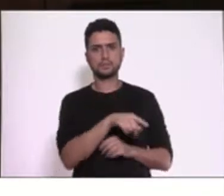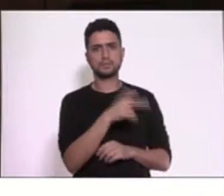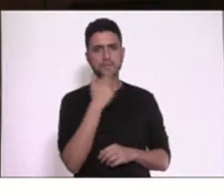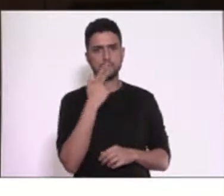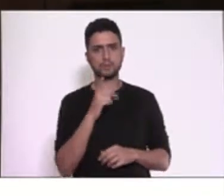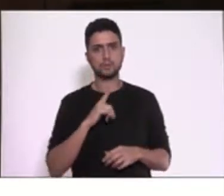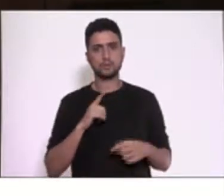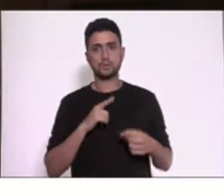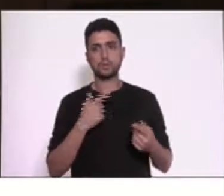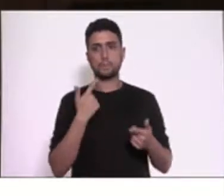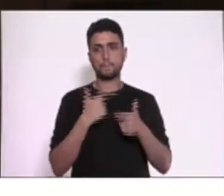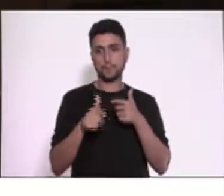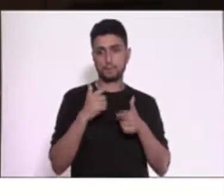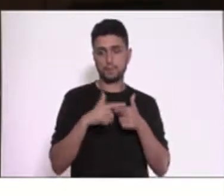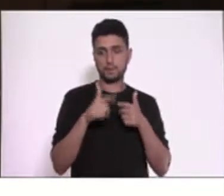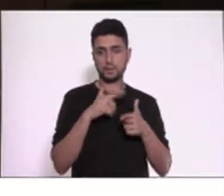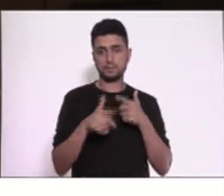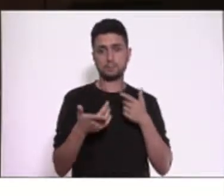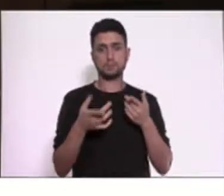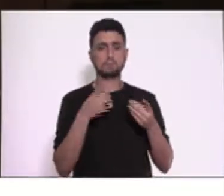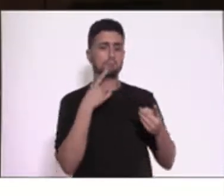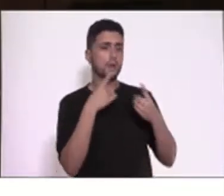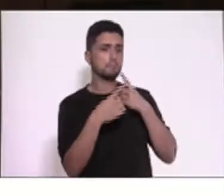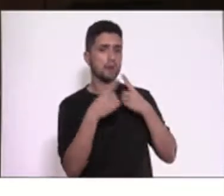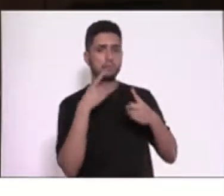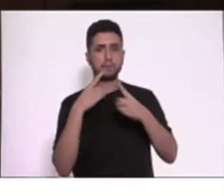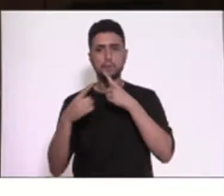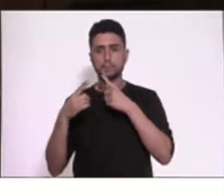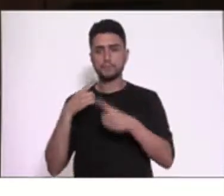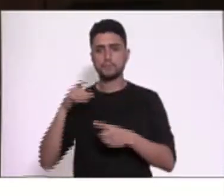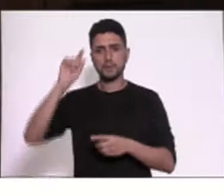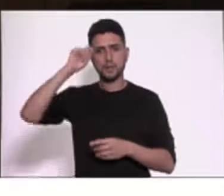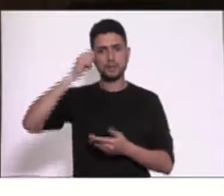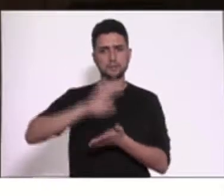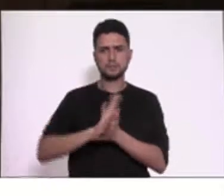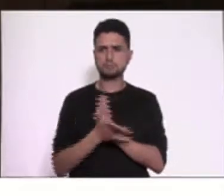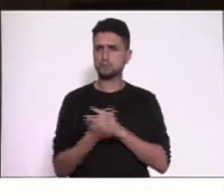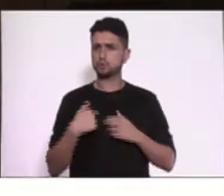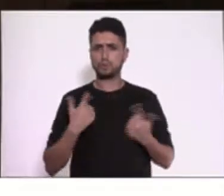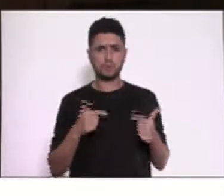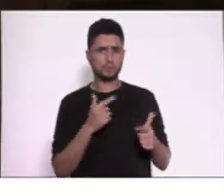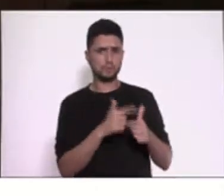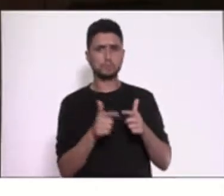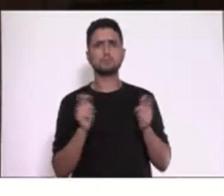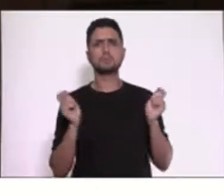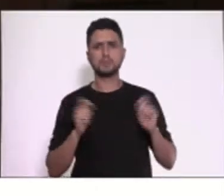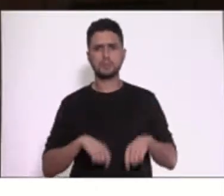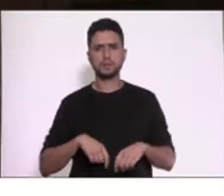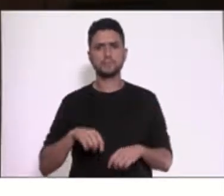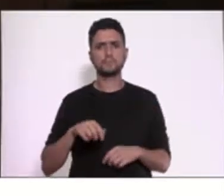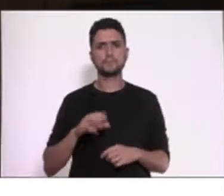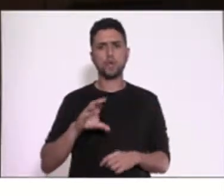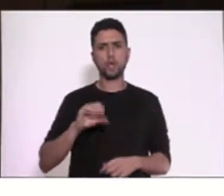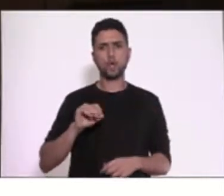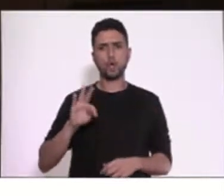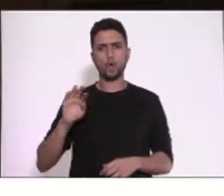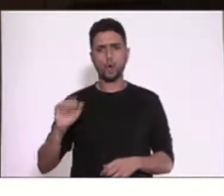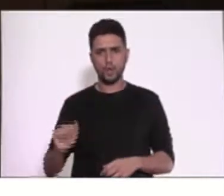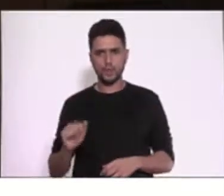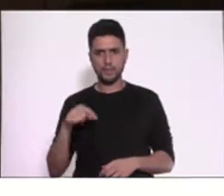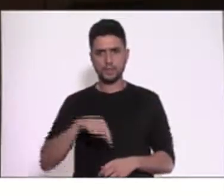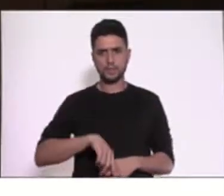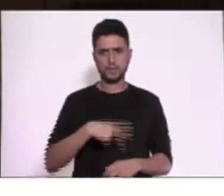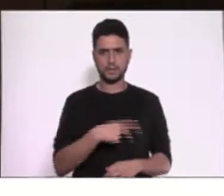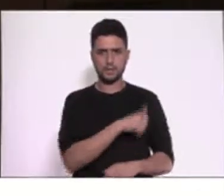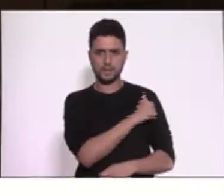em debater o racismo. Não tem problema algum. A gente pode debater, por exemplo, a questão das cotas racistas que estão vigentes aqui no estado do